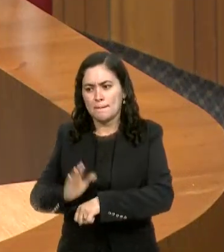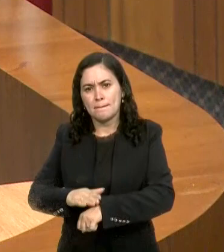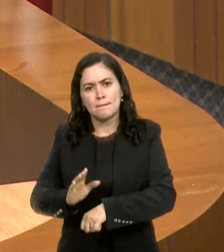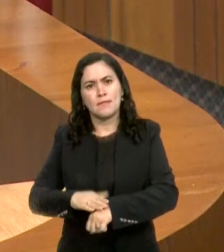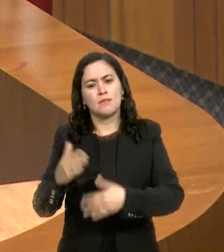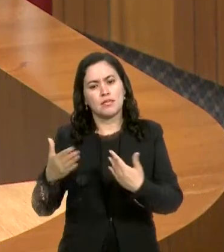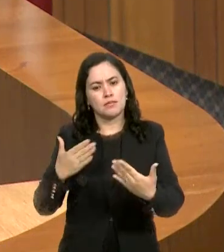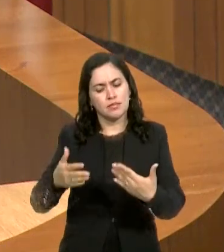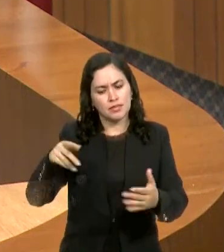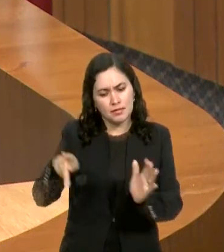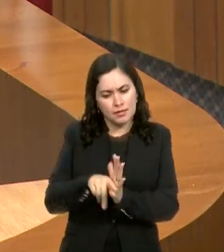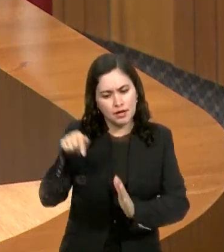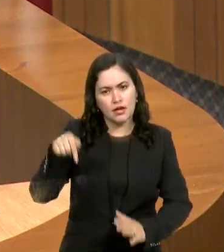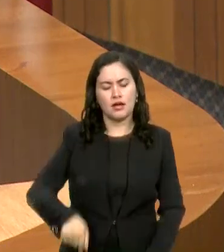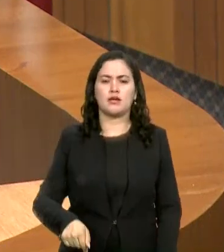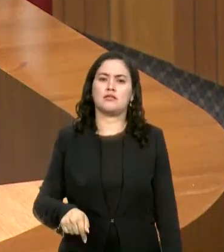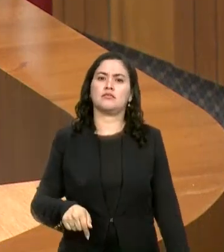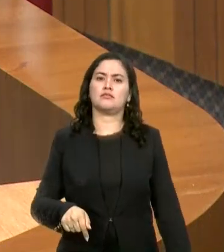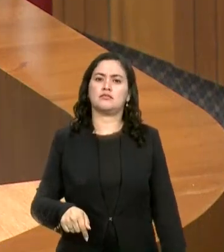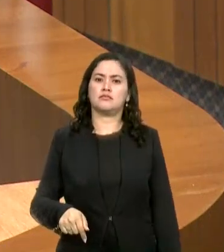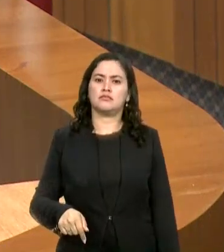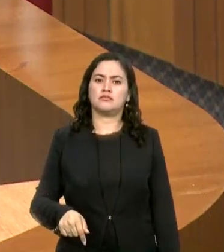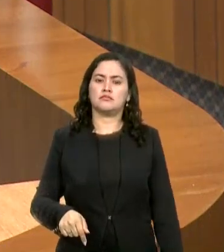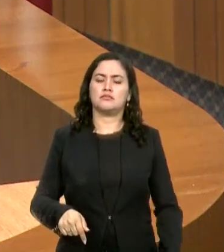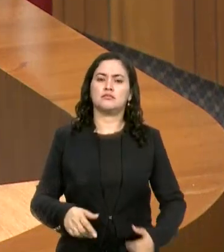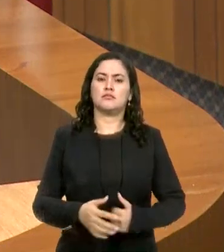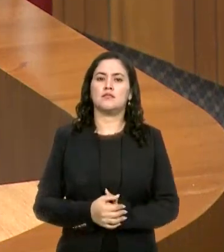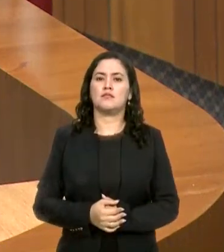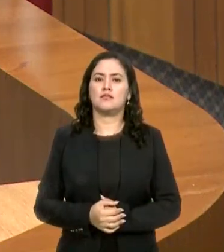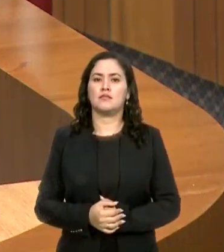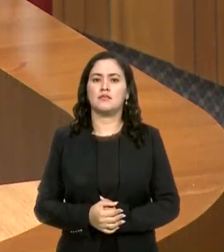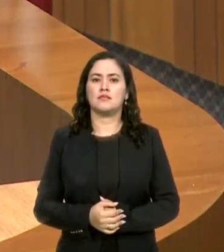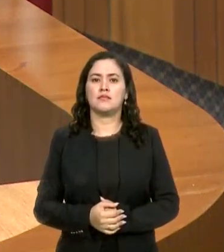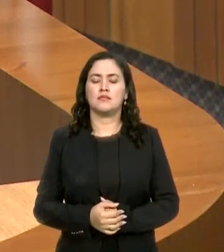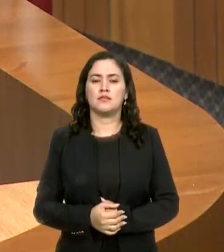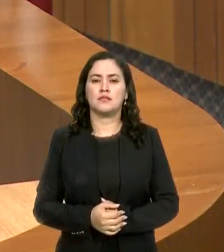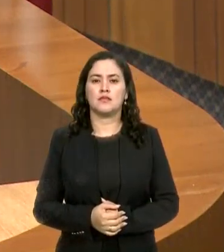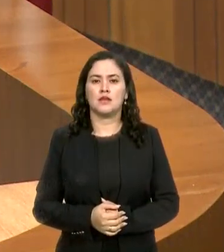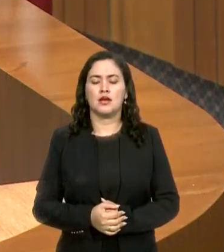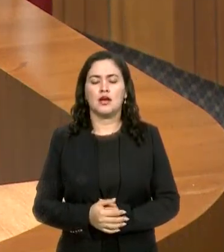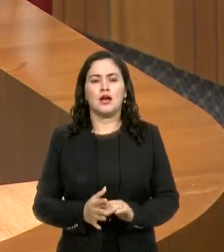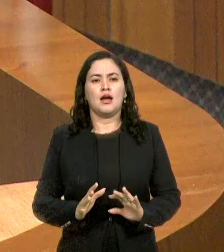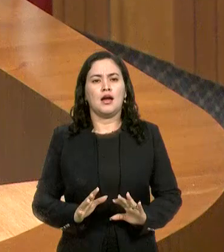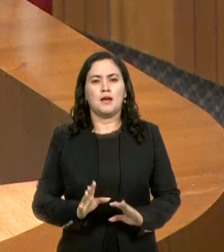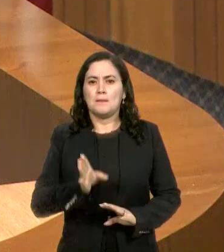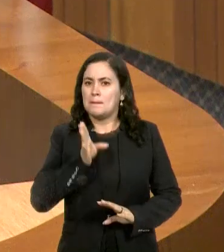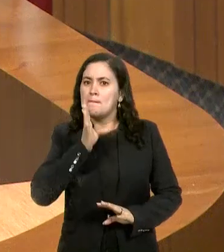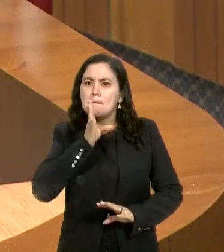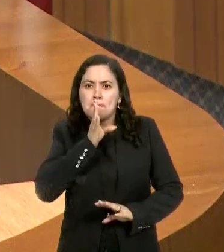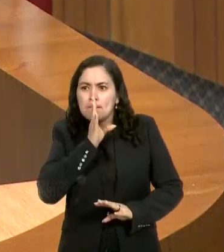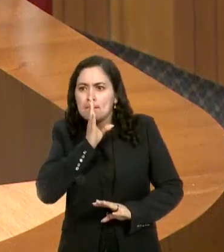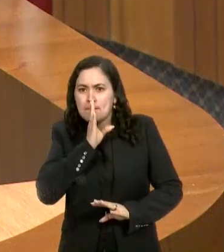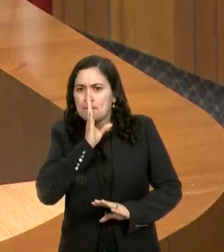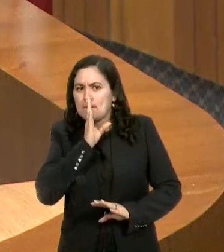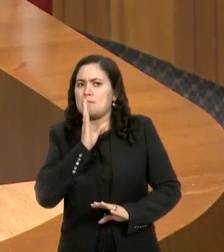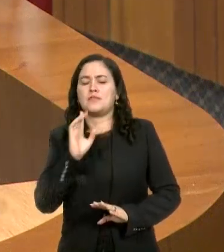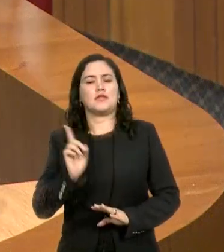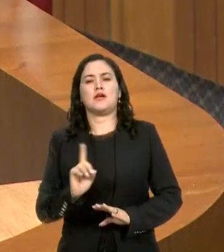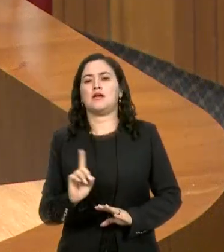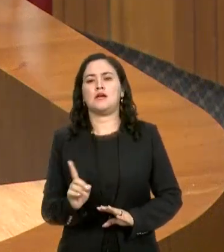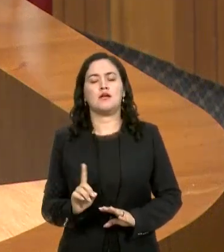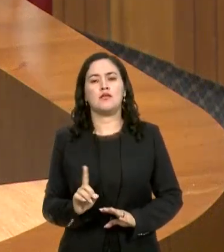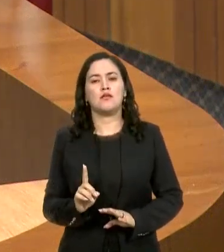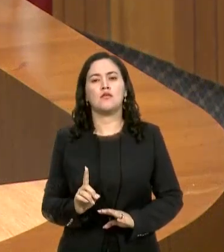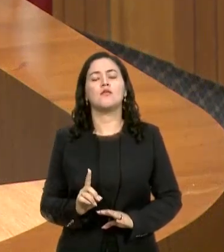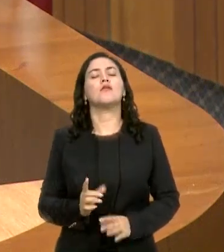Essa casa não está fugindo, não está se omitindo de participar do desenvolvimento sustentável do nosso Estado. Por isso, nós temos que continuar